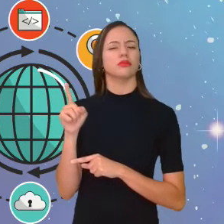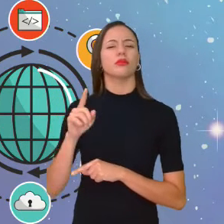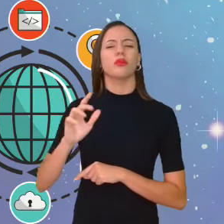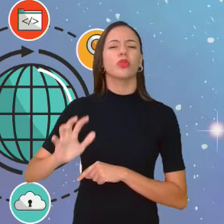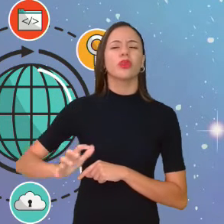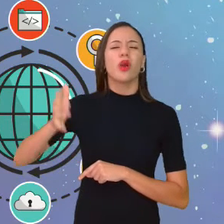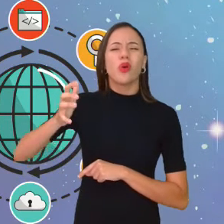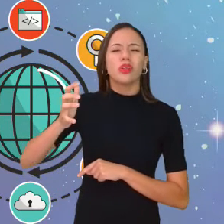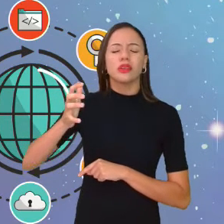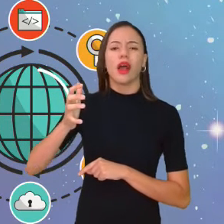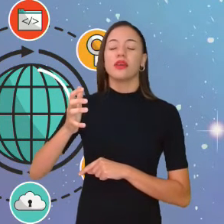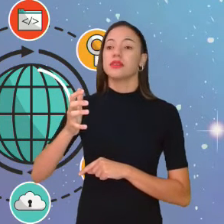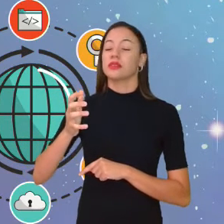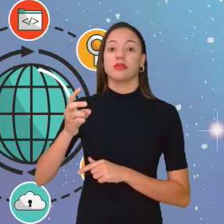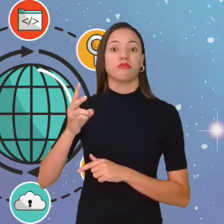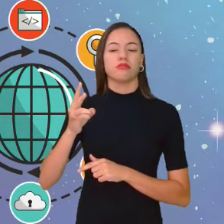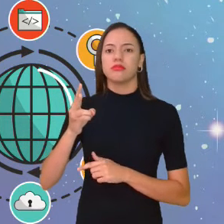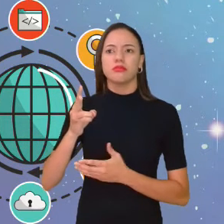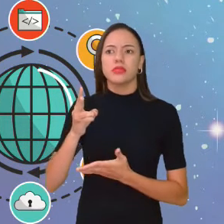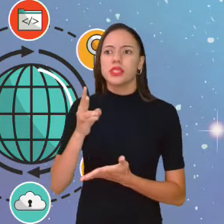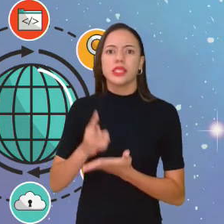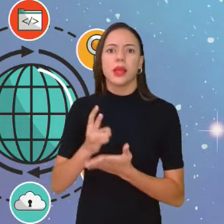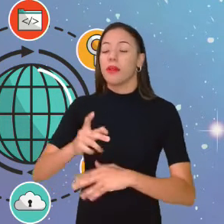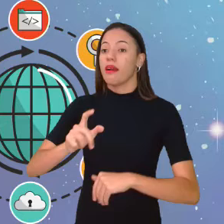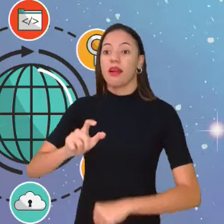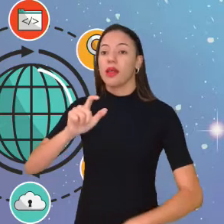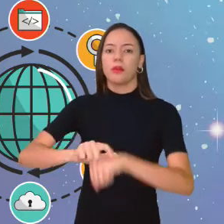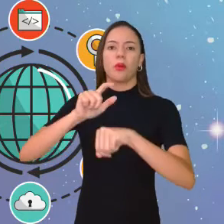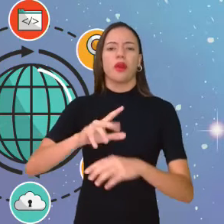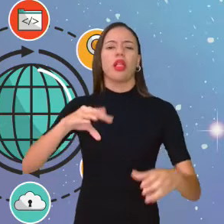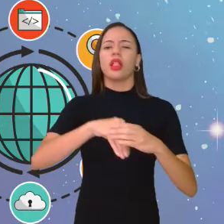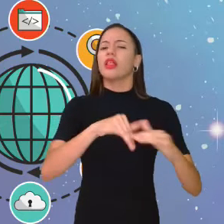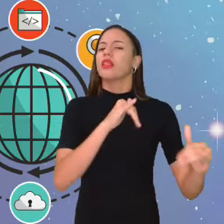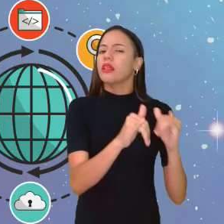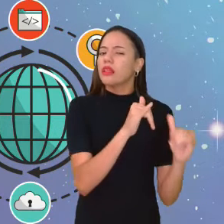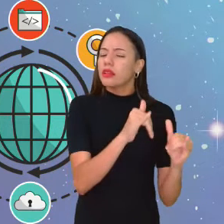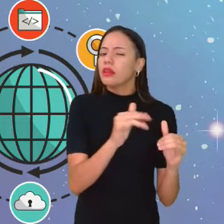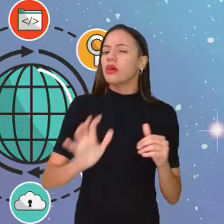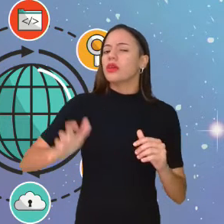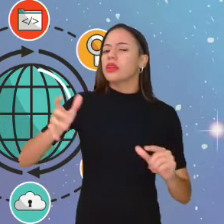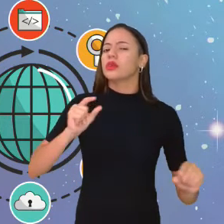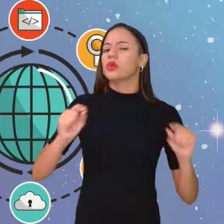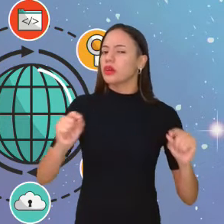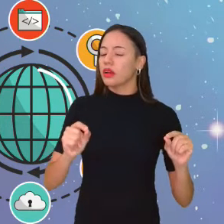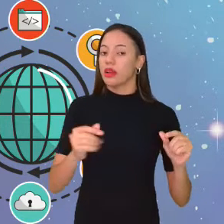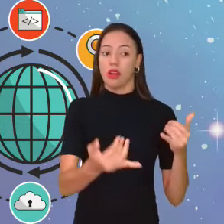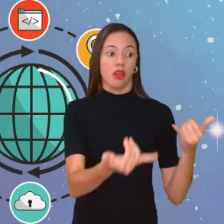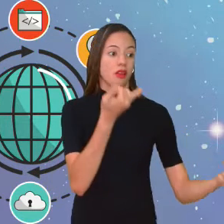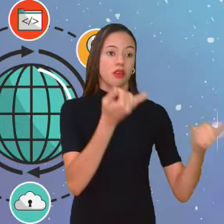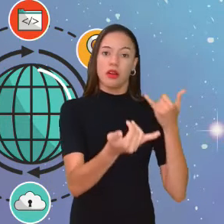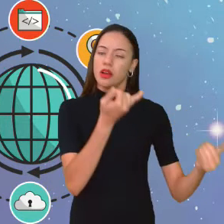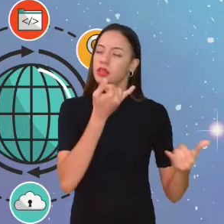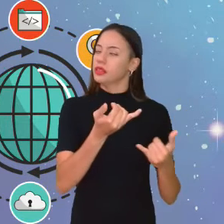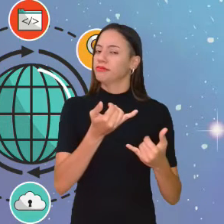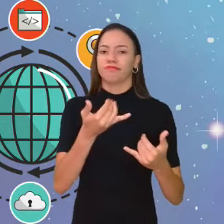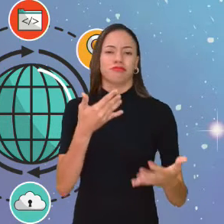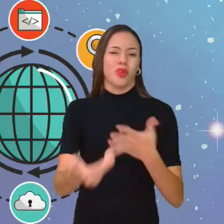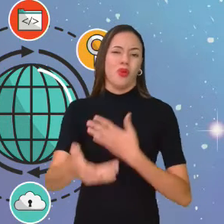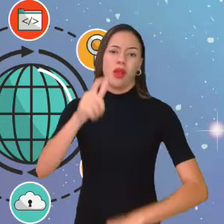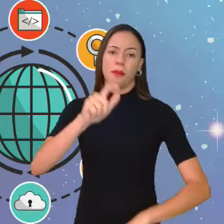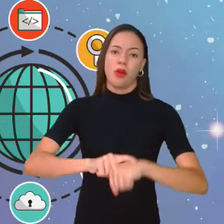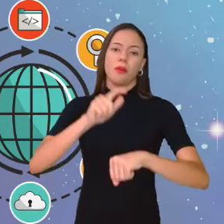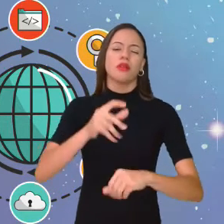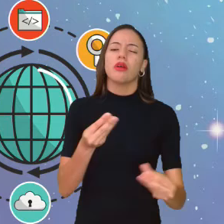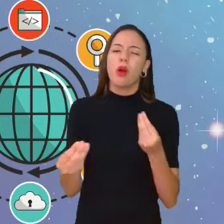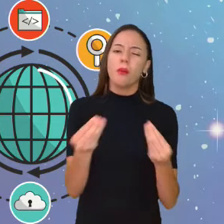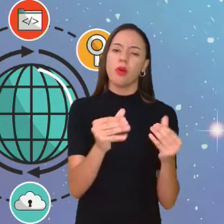cada minuto na internet? Gente, as informações chegam para a gente o tempo todo através